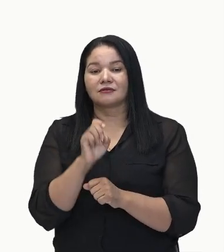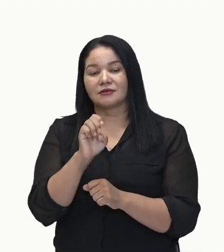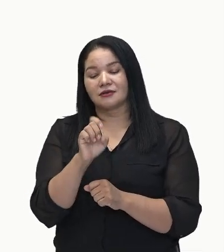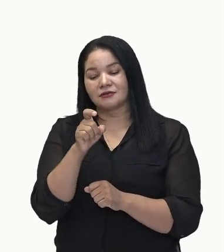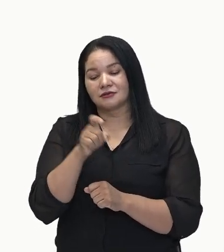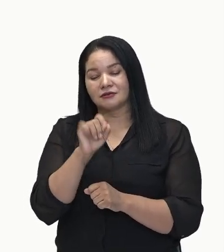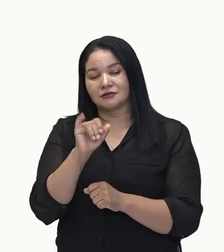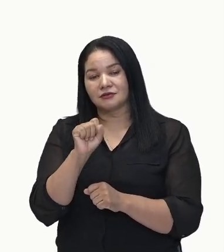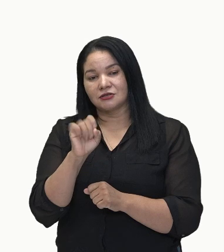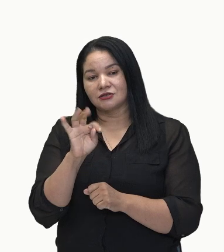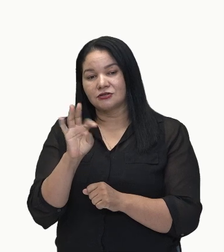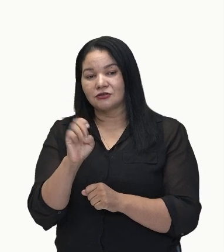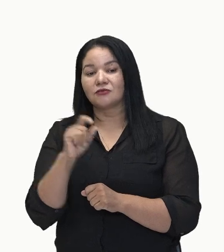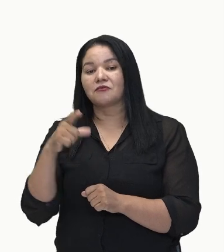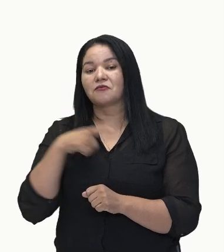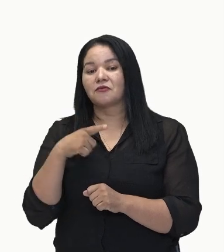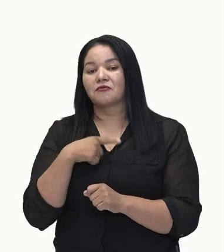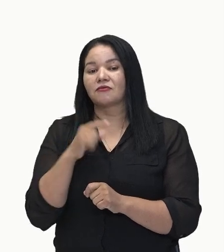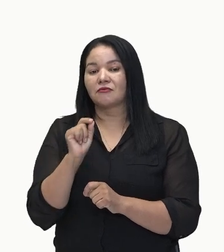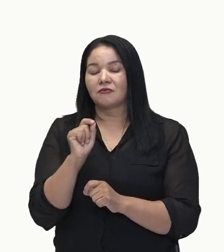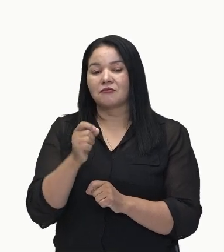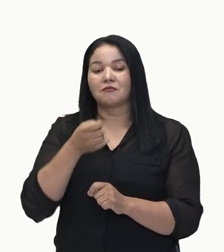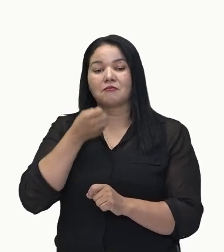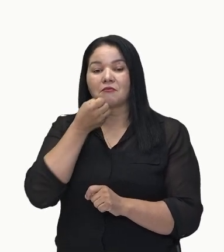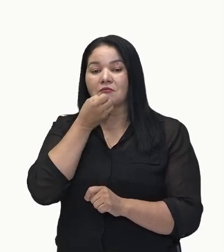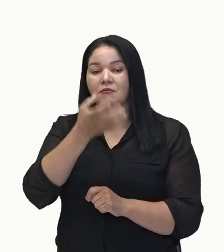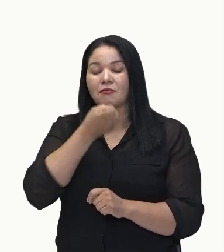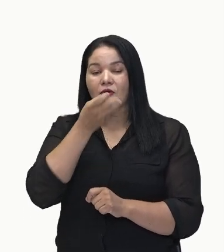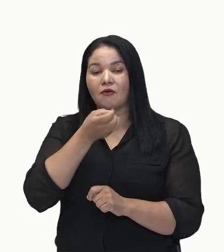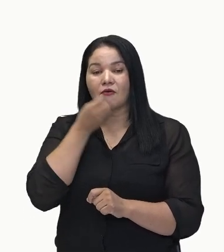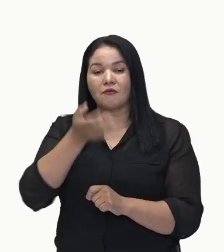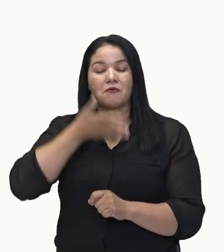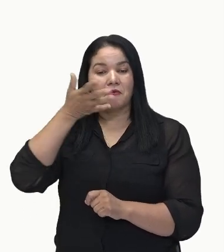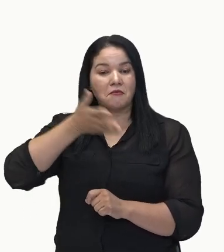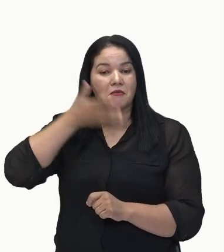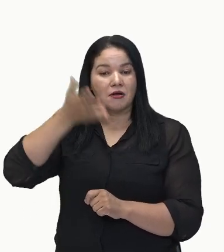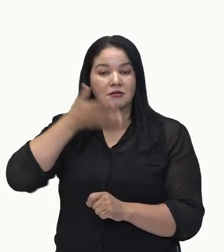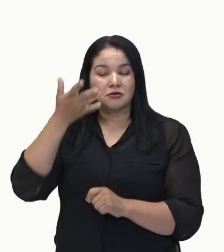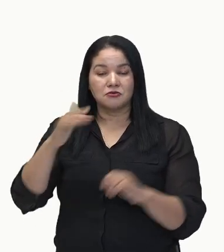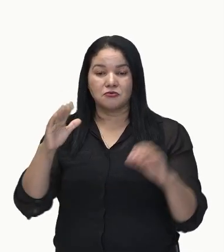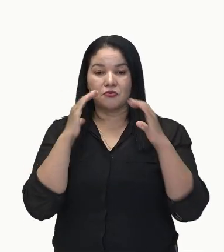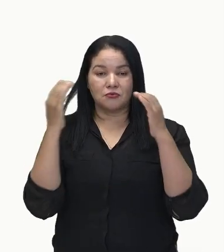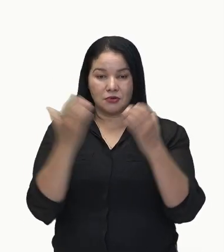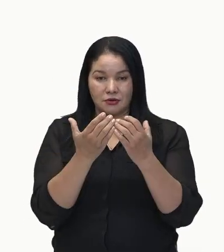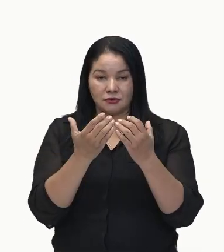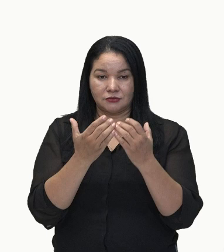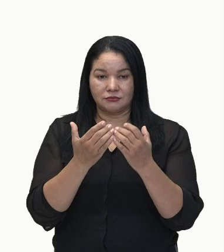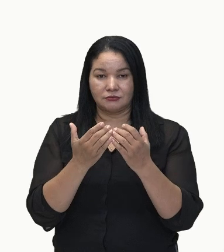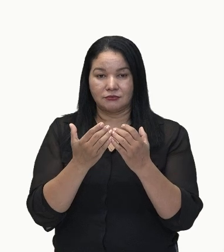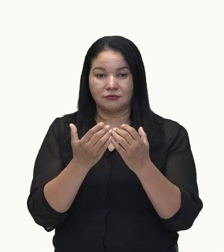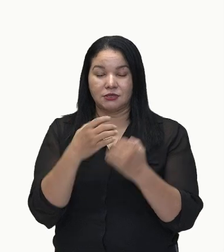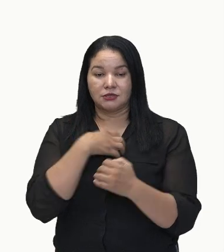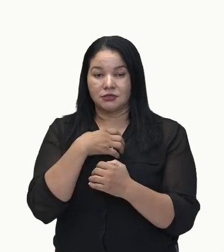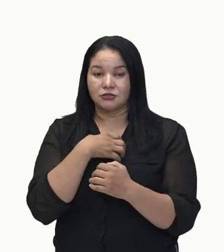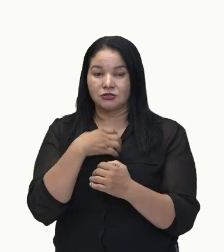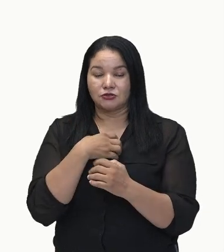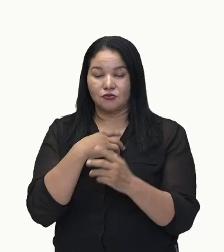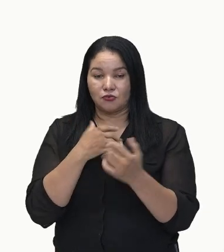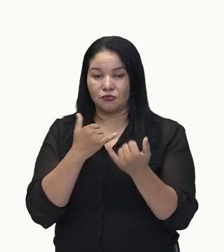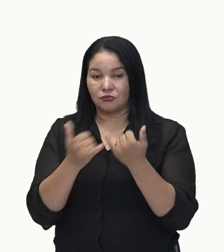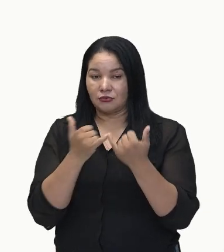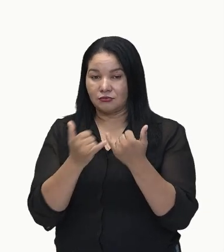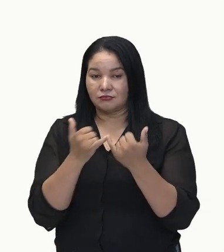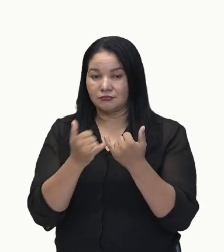existem boas palestras no Congresso. Mantém o mesmo sentido, não é isso? Então,